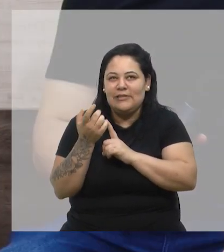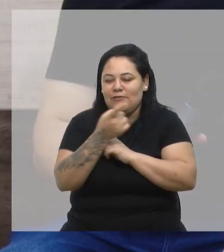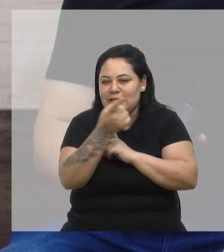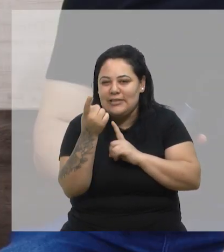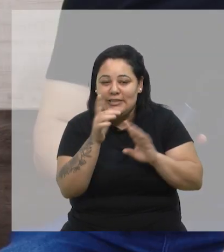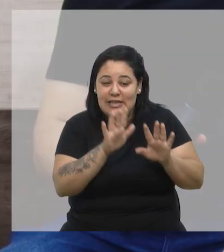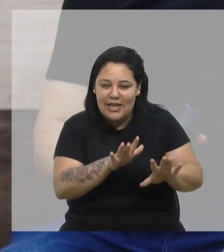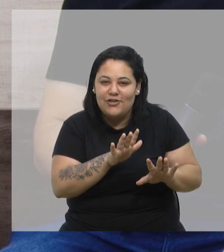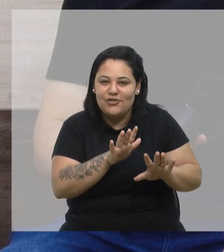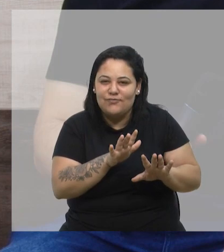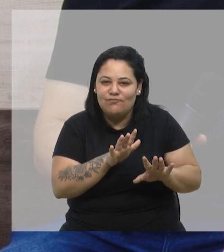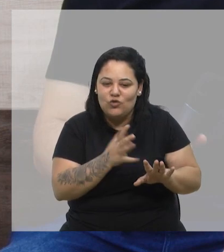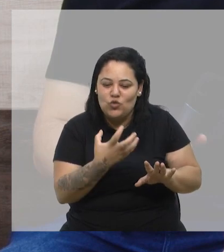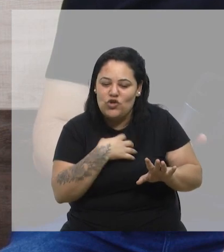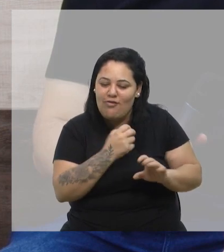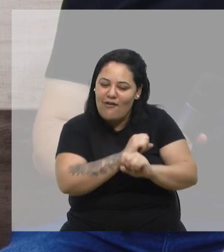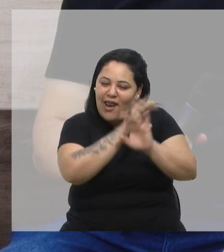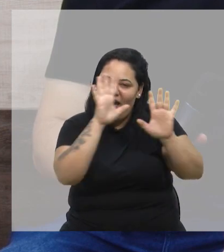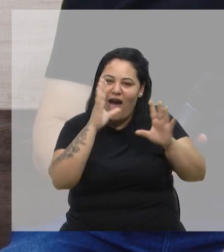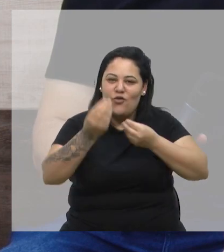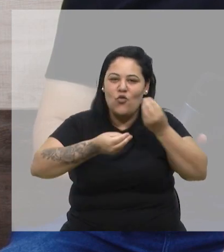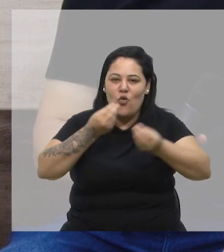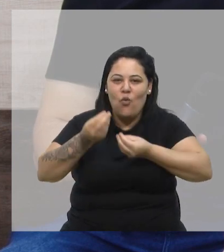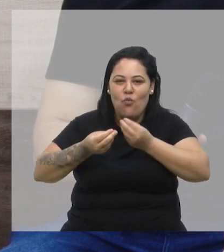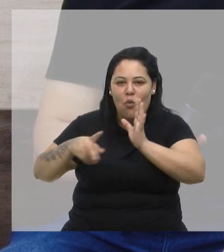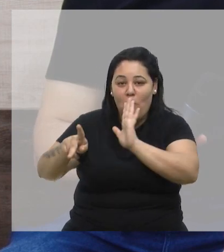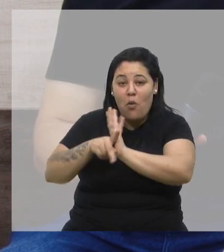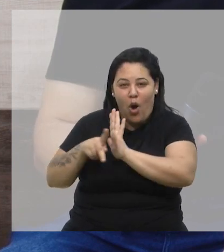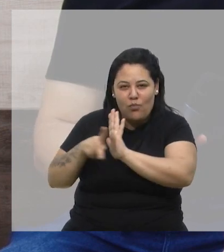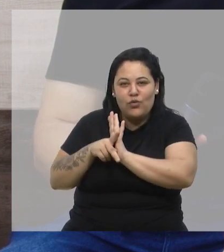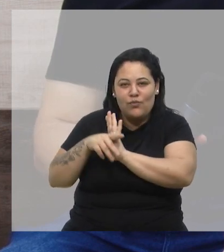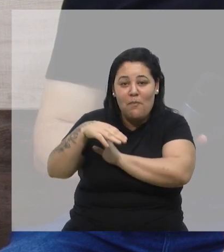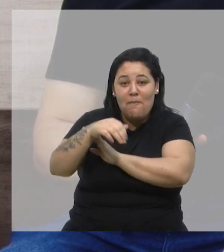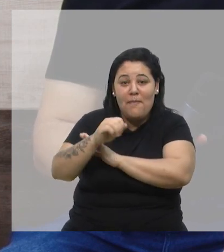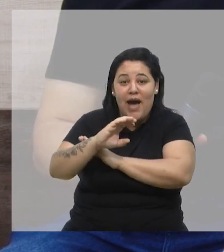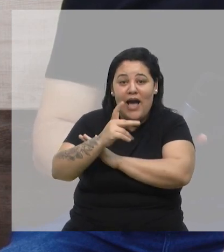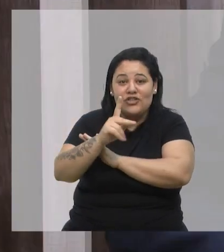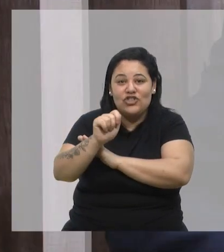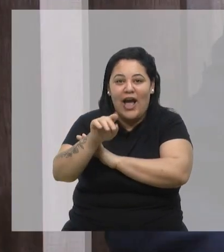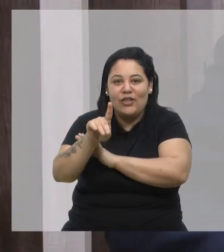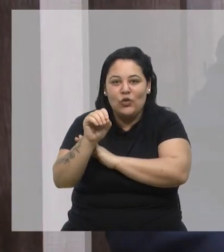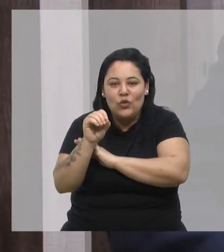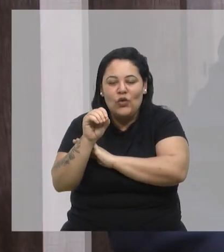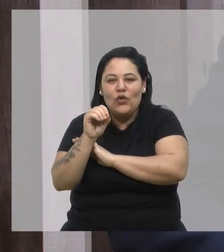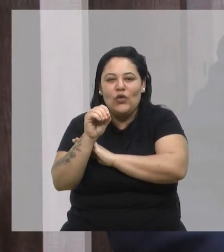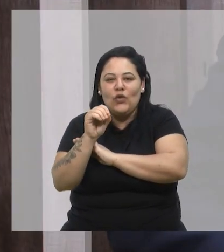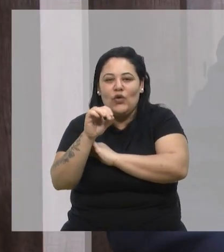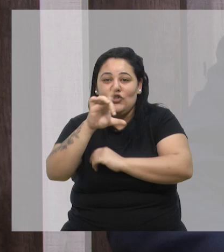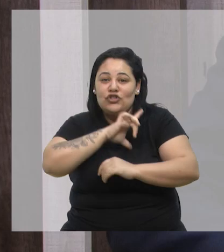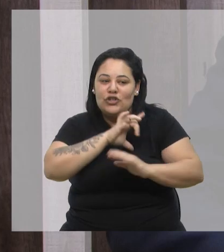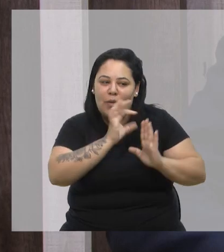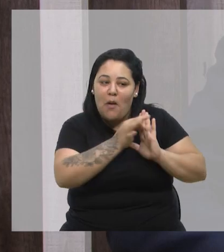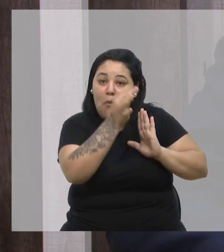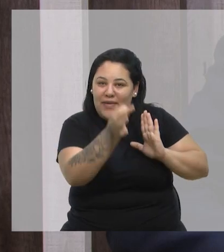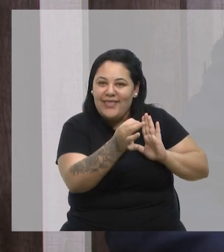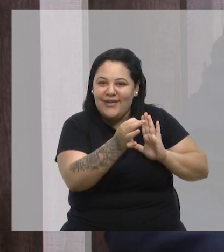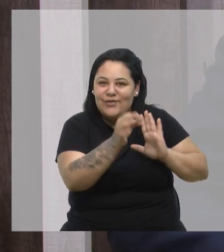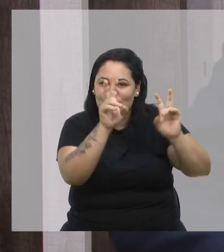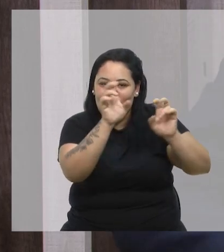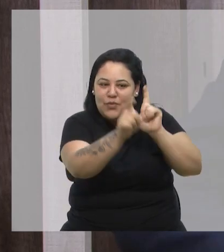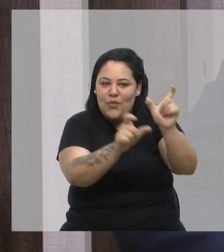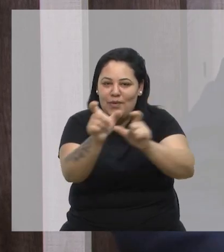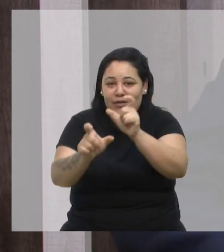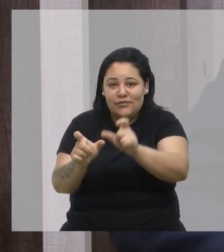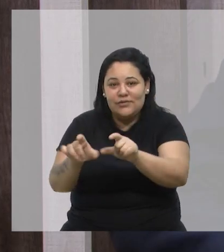digamos assim, de uma forma acentuada, como que o próprio Machado enxergava as figuras humanas, e